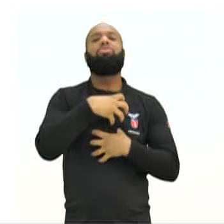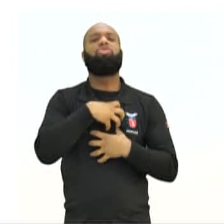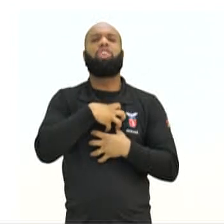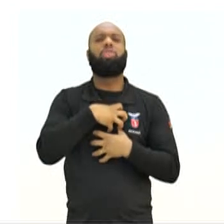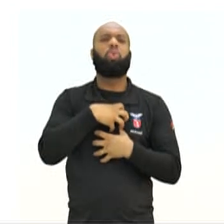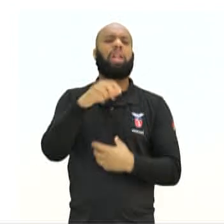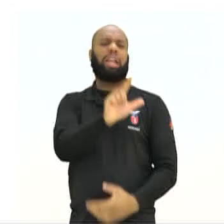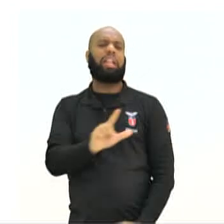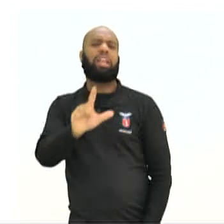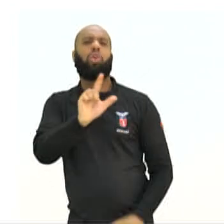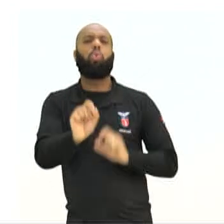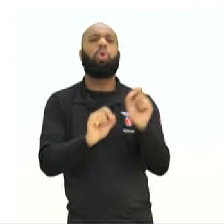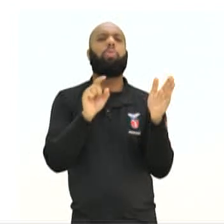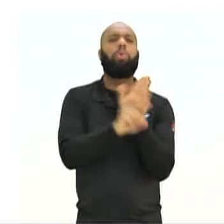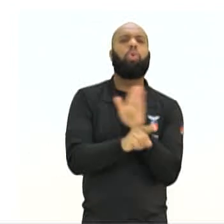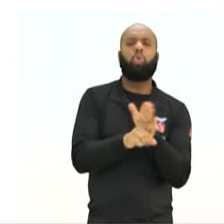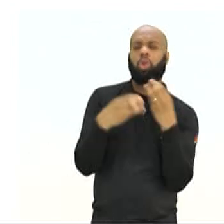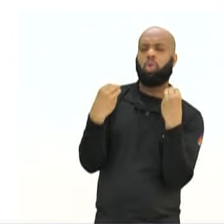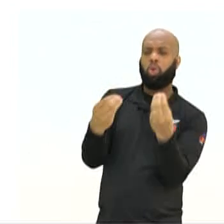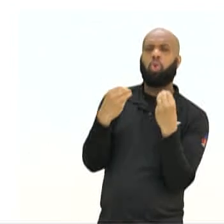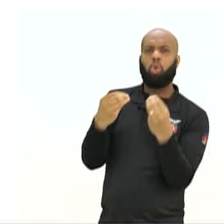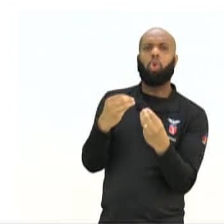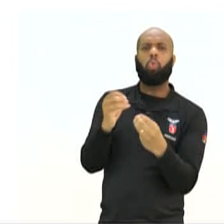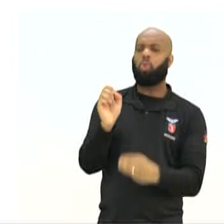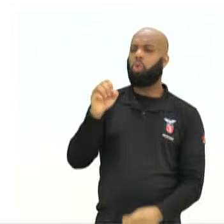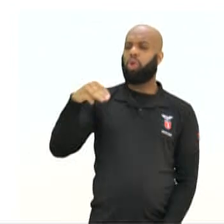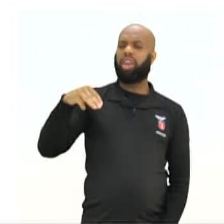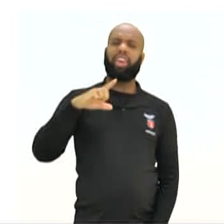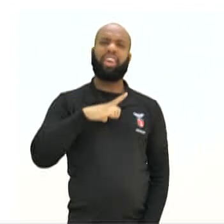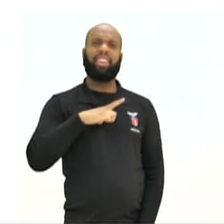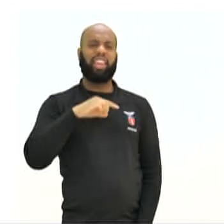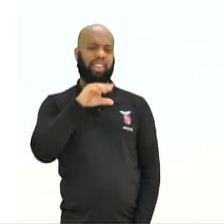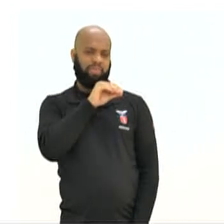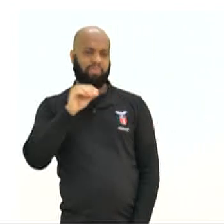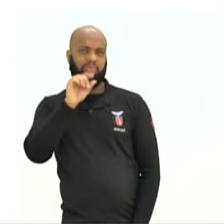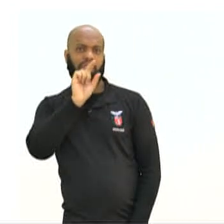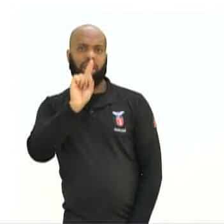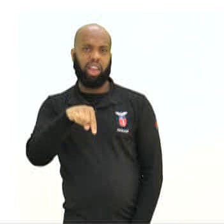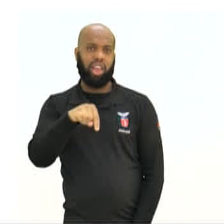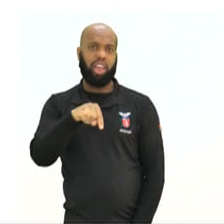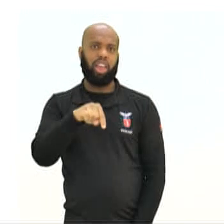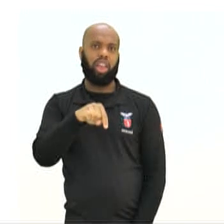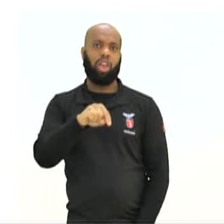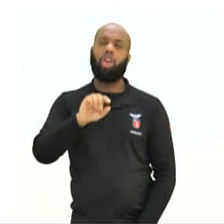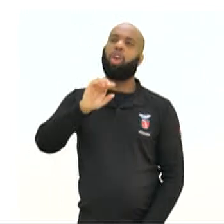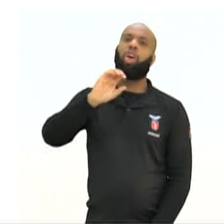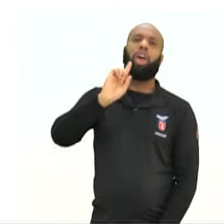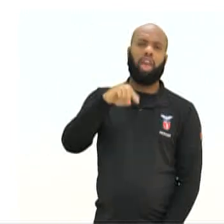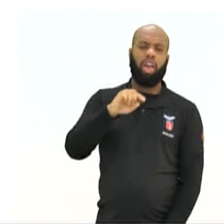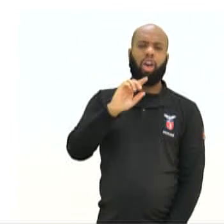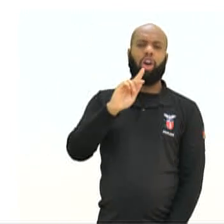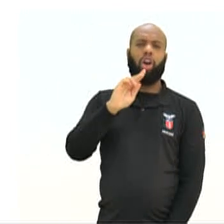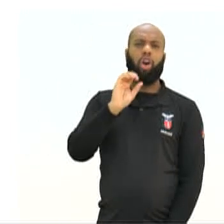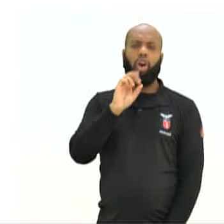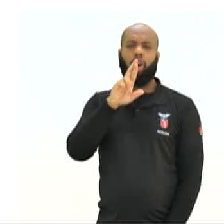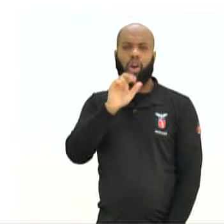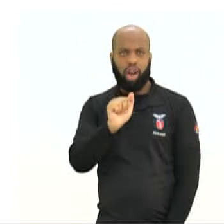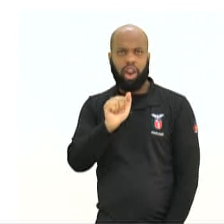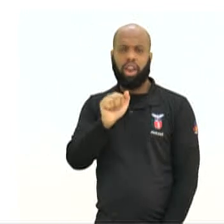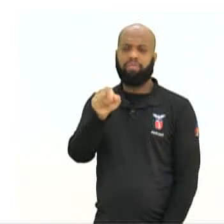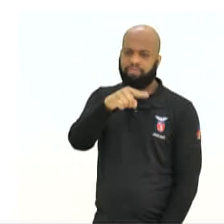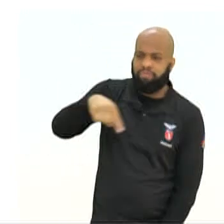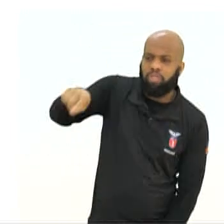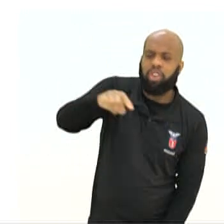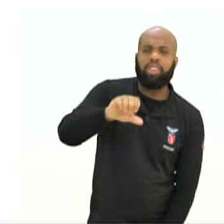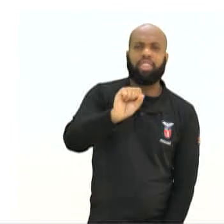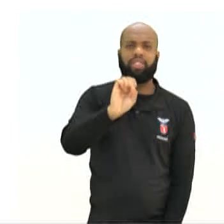literariamente pela pergunta: como então dizer quem fala? Ora, vossas senhorias? A resposta à pergunta expressa no poema é